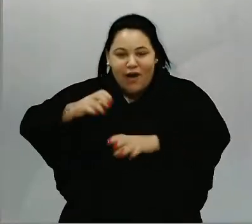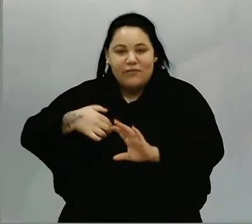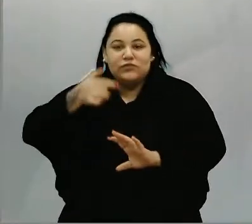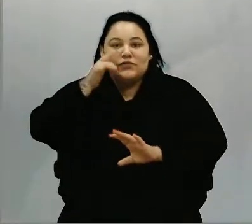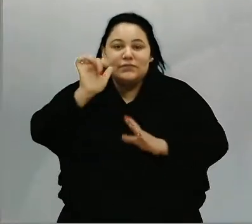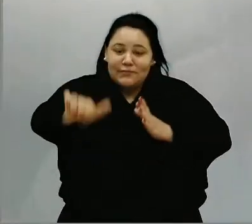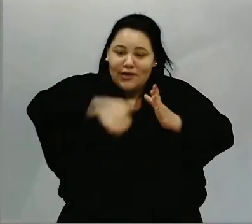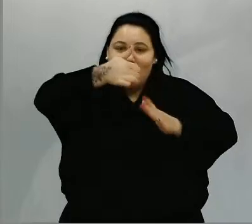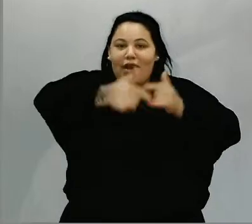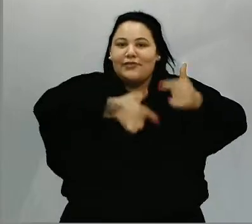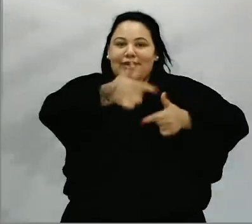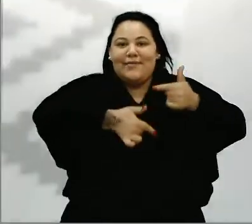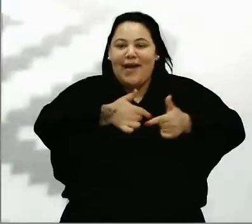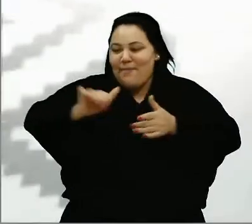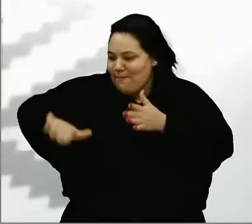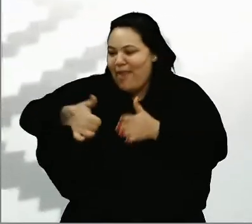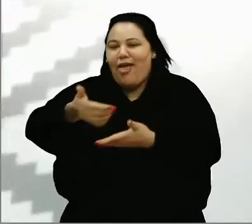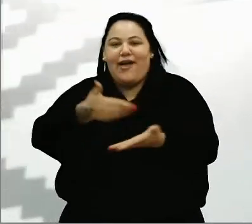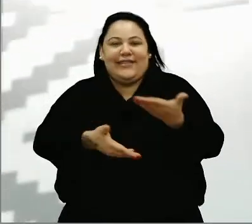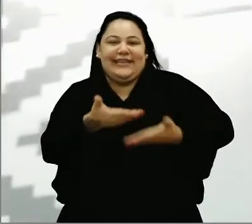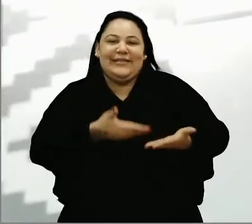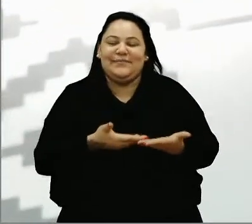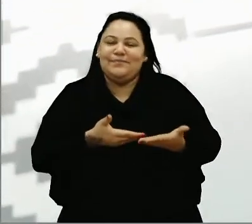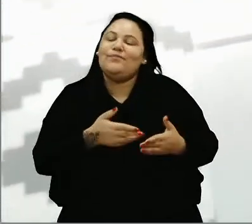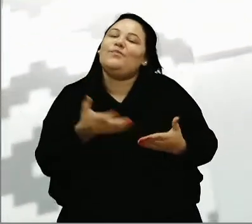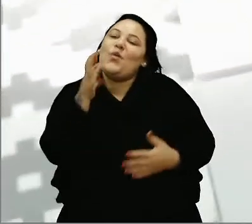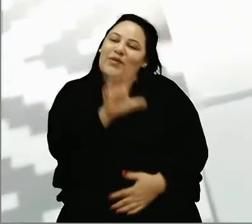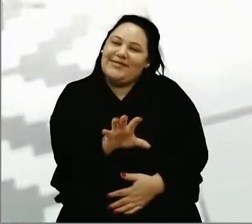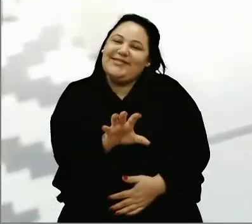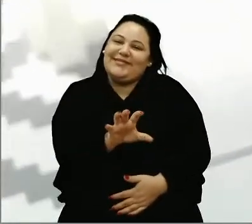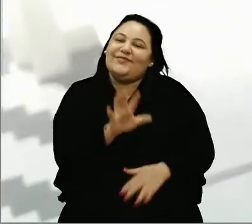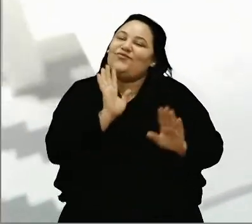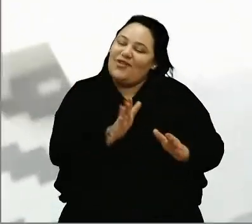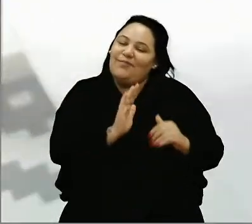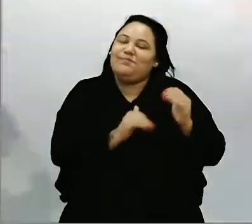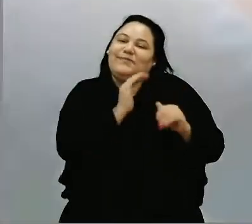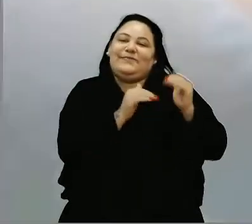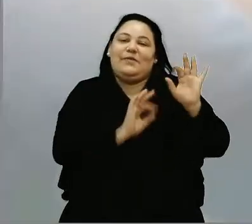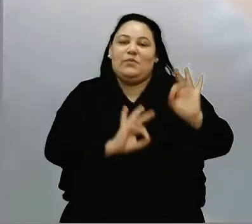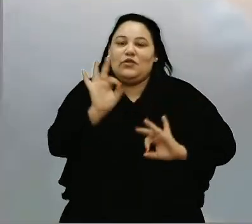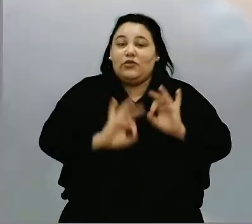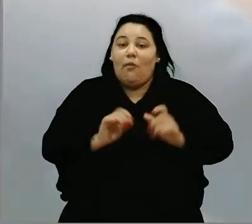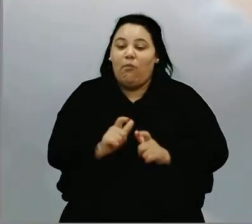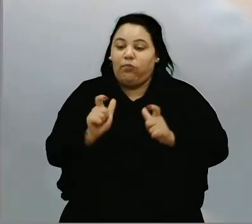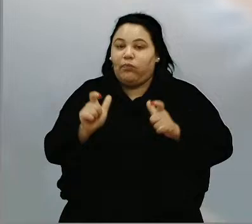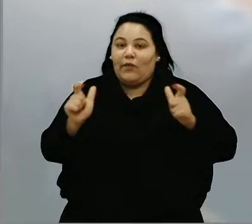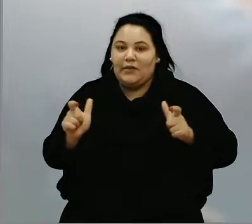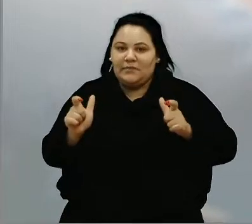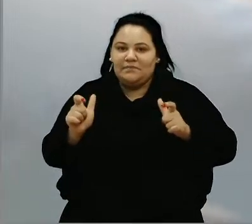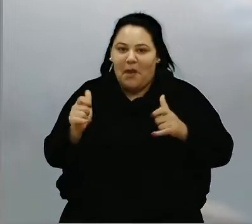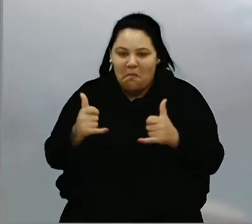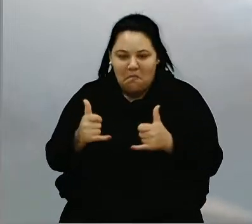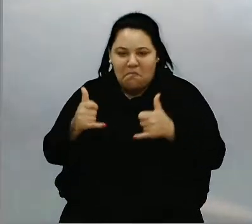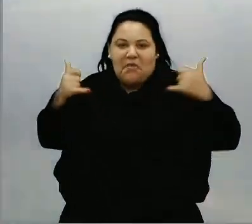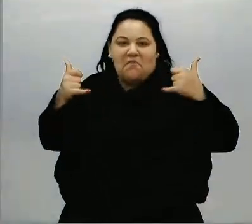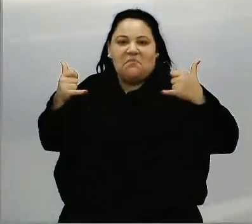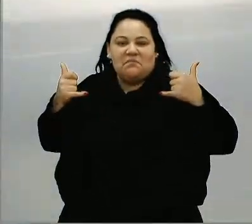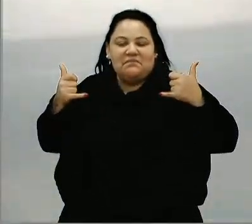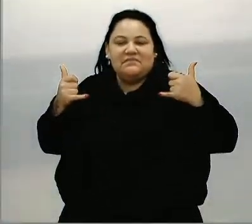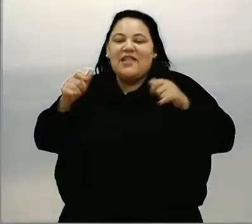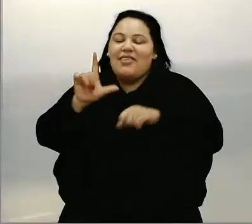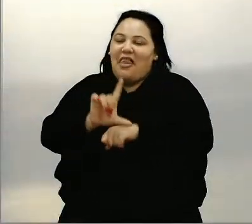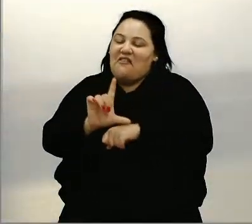processo e melhor servir. Neste sentido, já estão em andamento projetos de ampliação e modernização das nossas lojas.